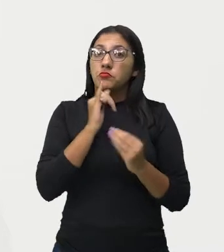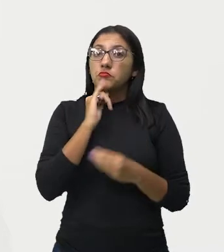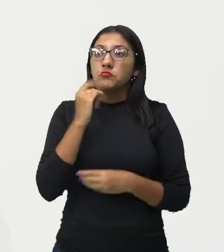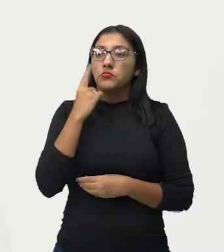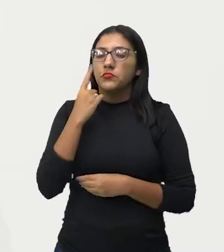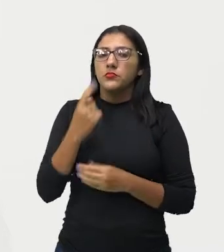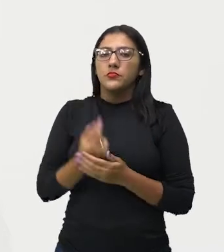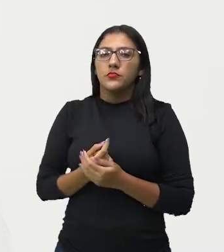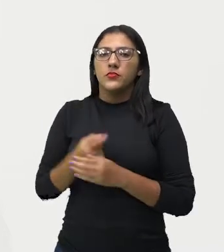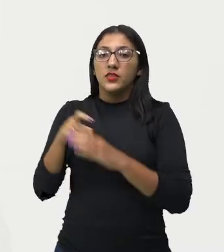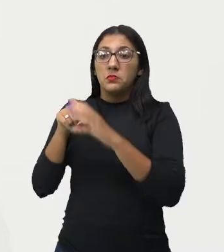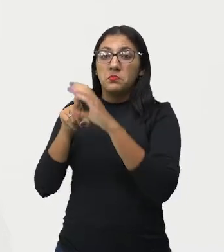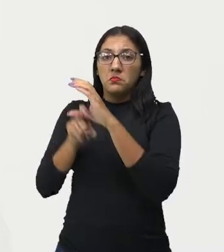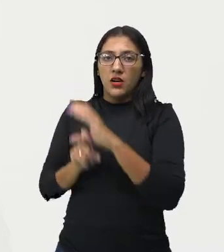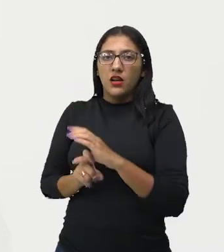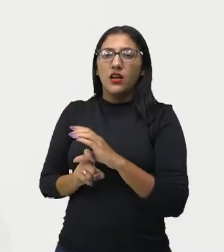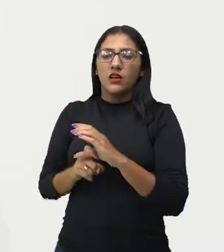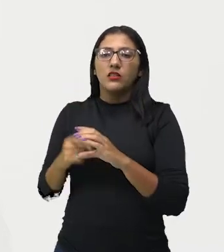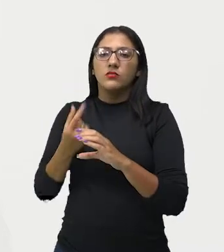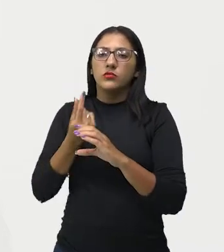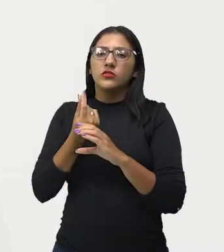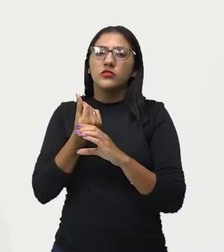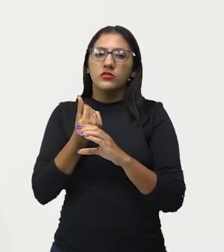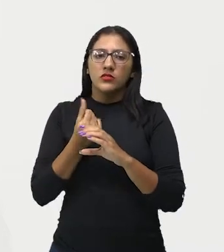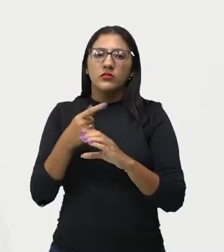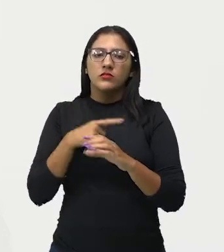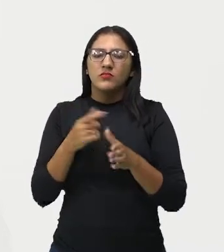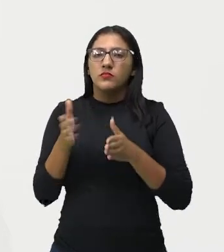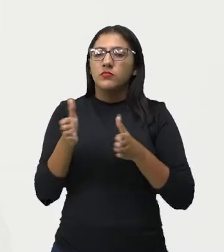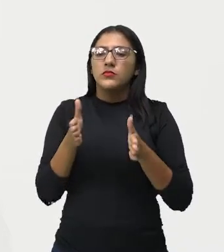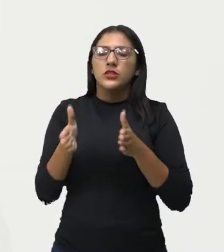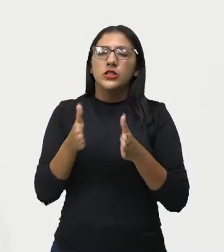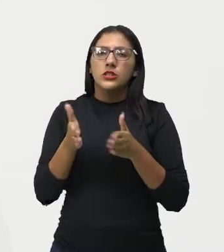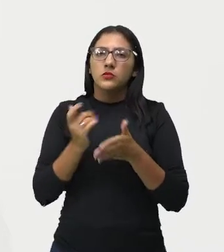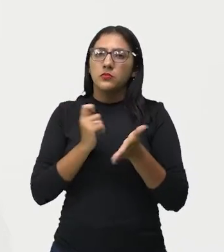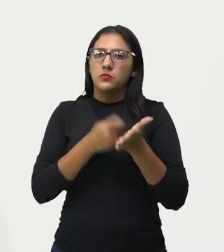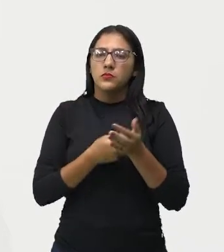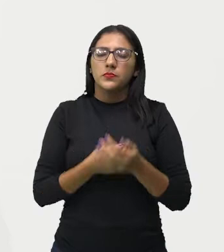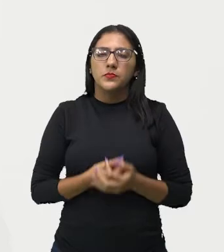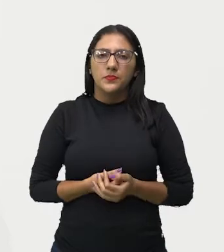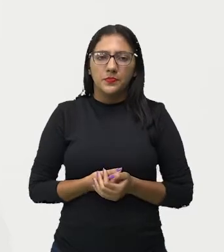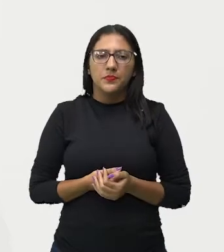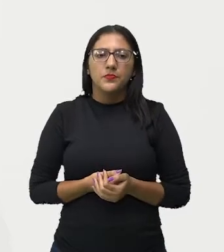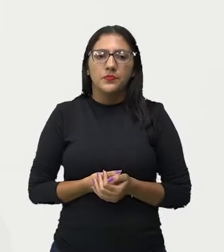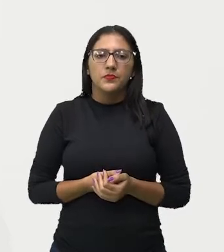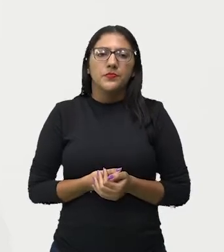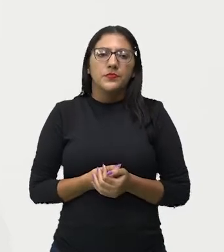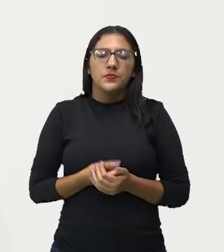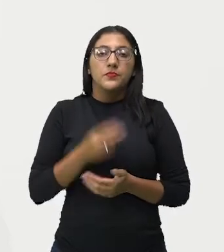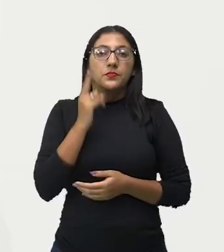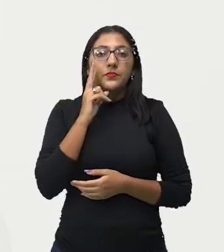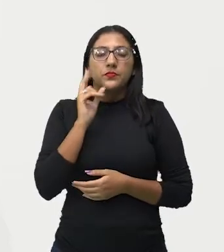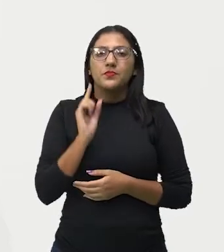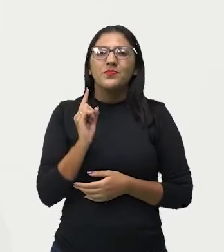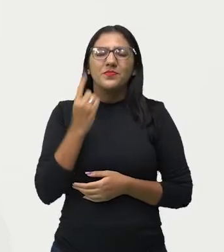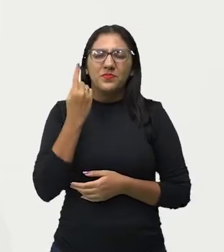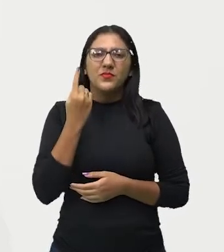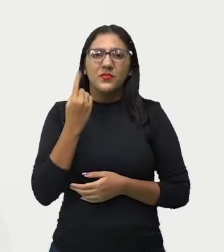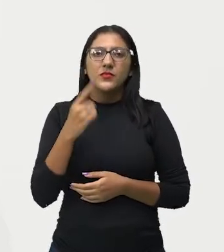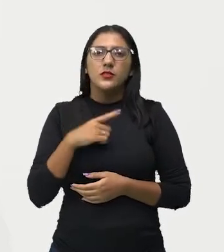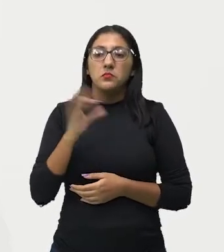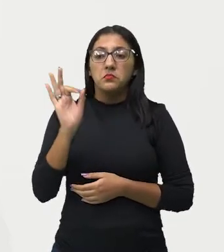ó, empréstimo durante um tempo estabelecido. Tá legal? Uma dos significados de juros é isso, é